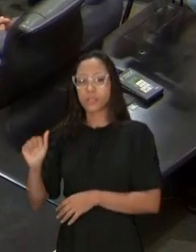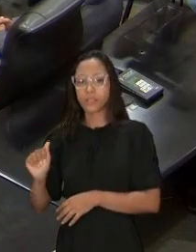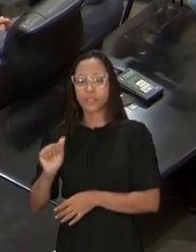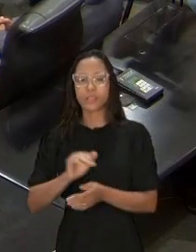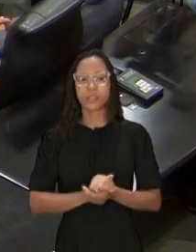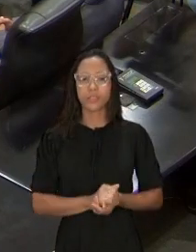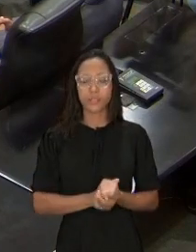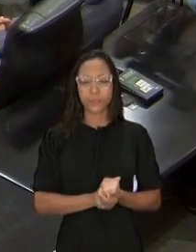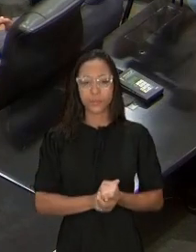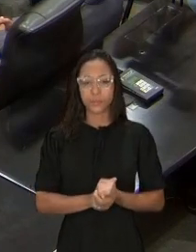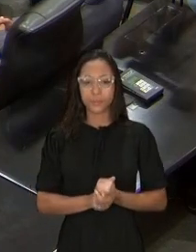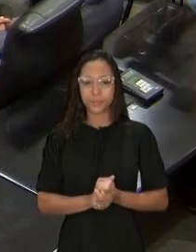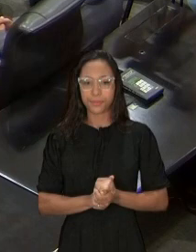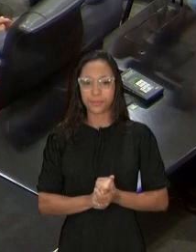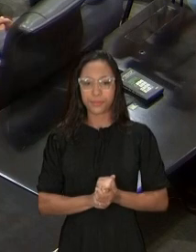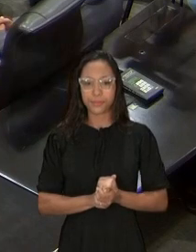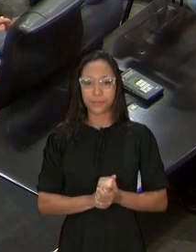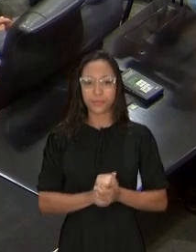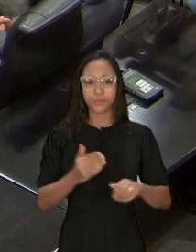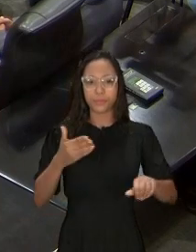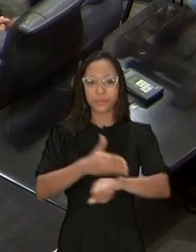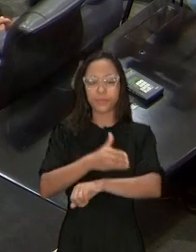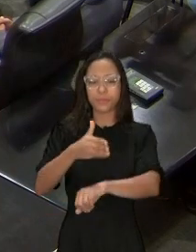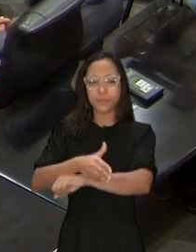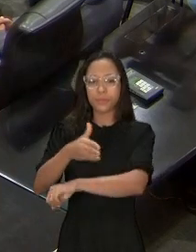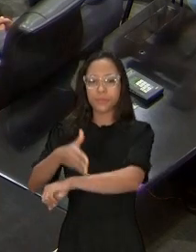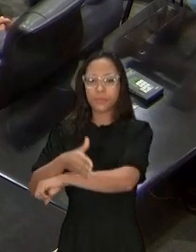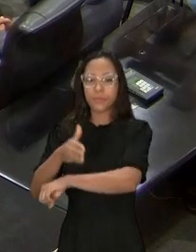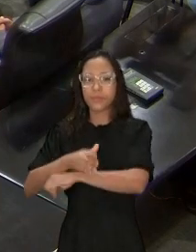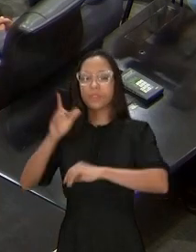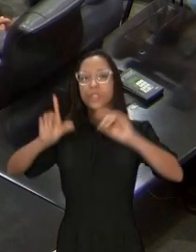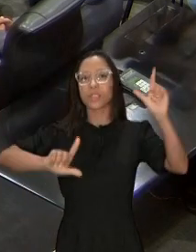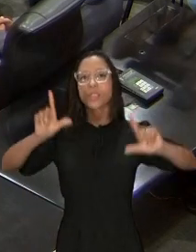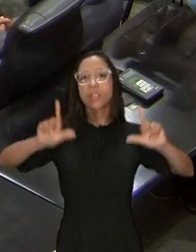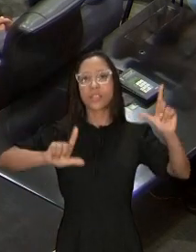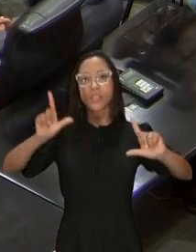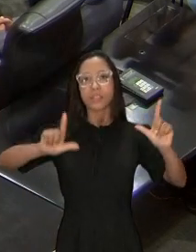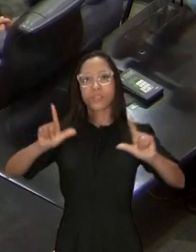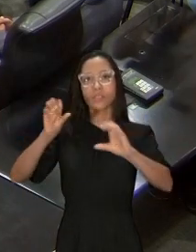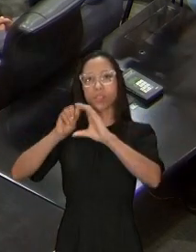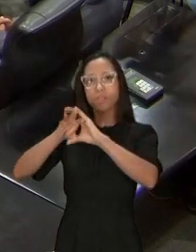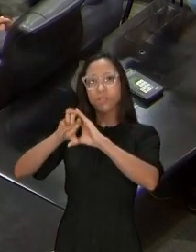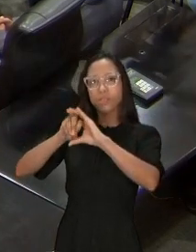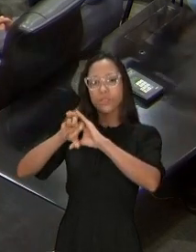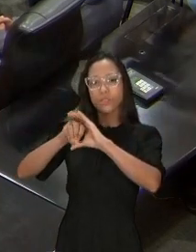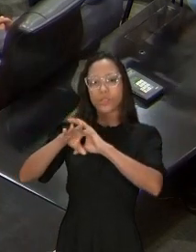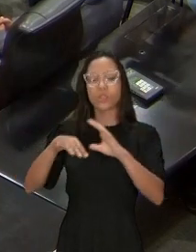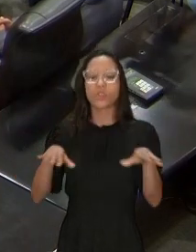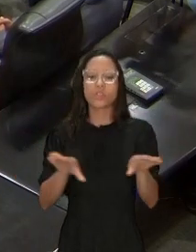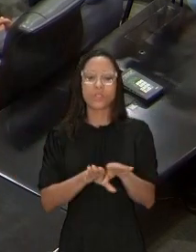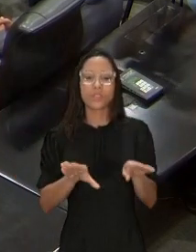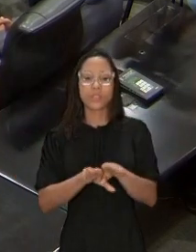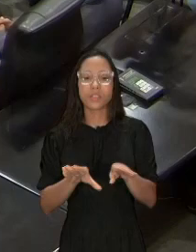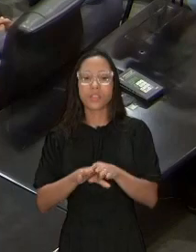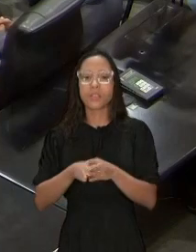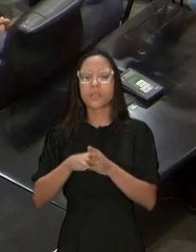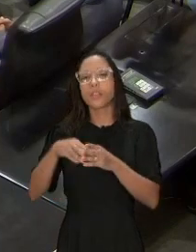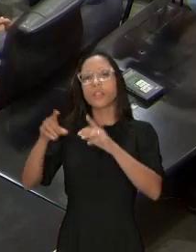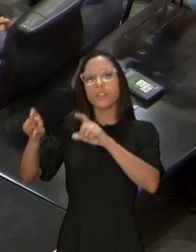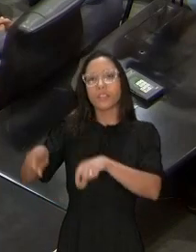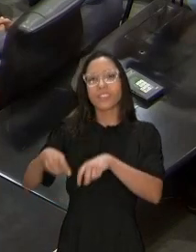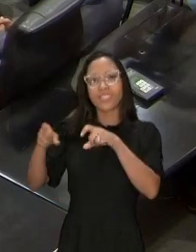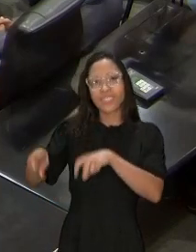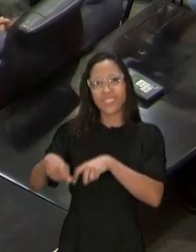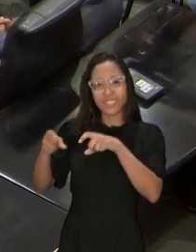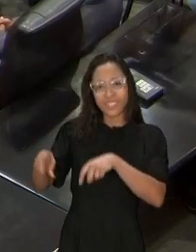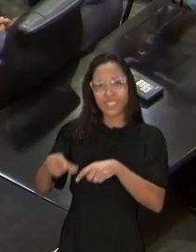Teve participação no reality show Big Brother 2017, participação no reality show A Fazenda. Foi candidato a deputado federal por